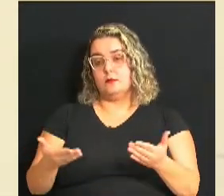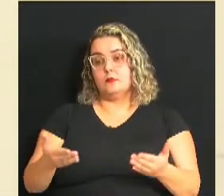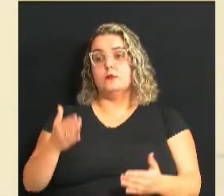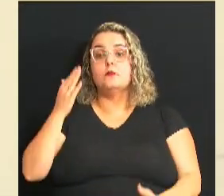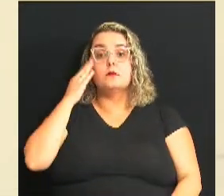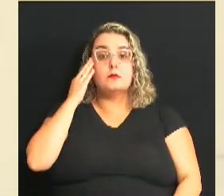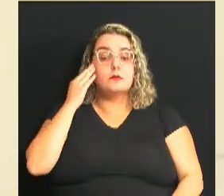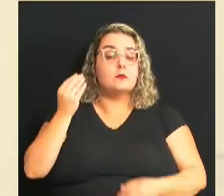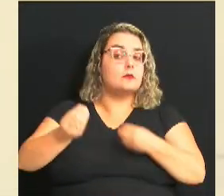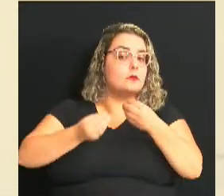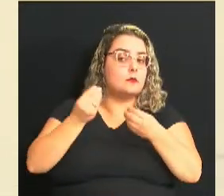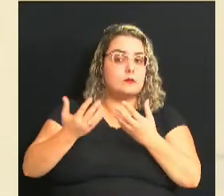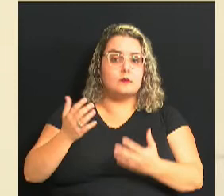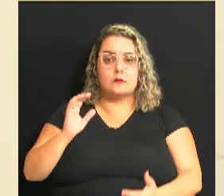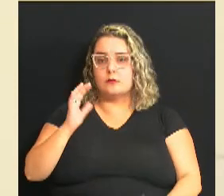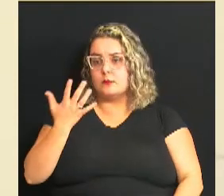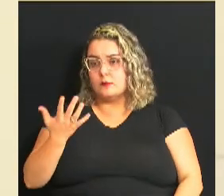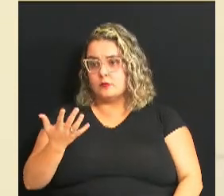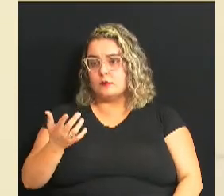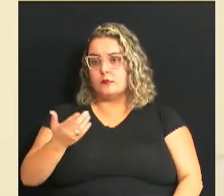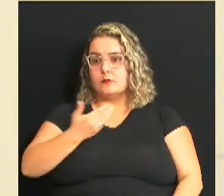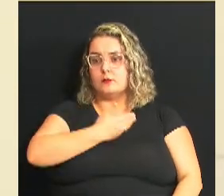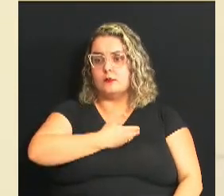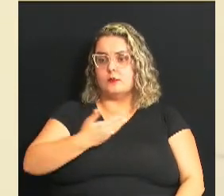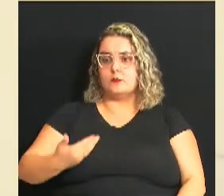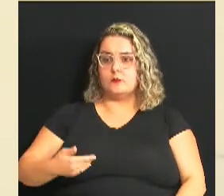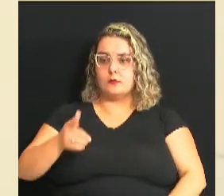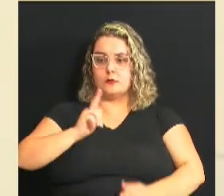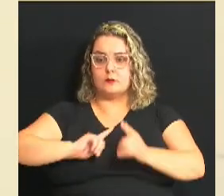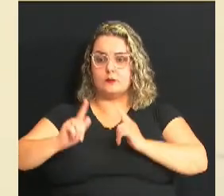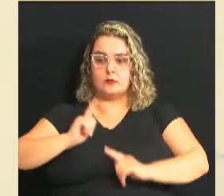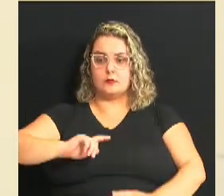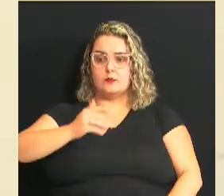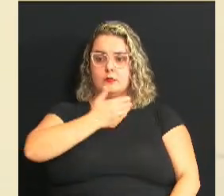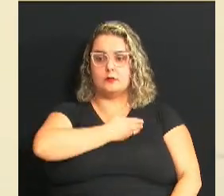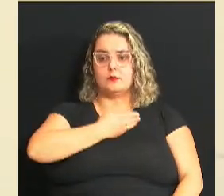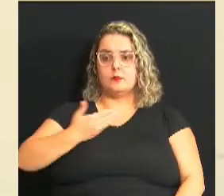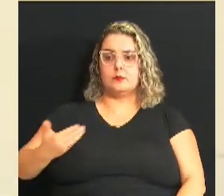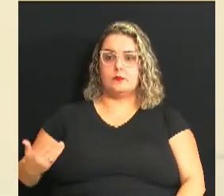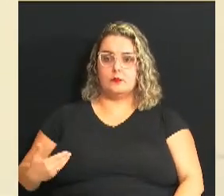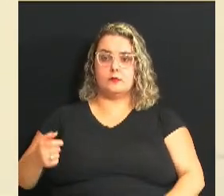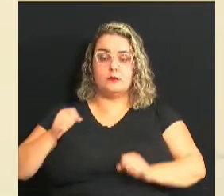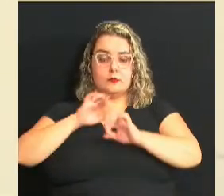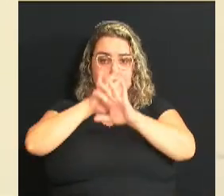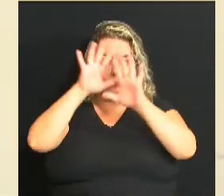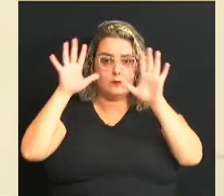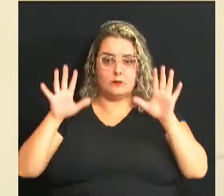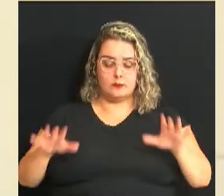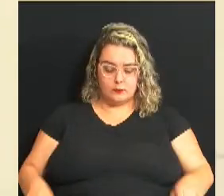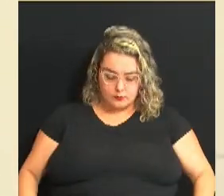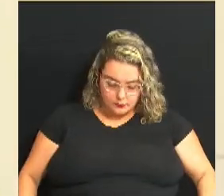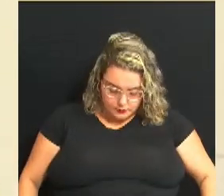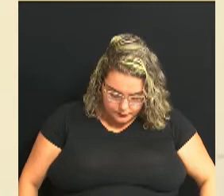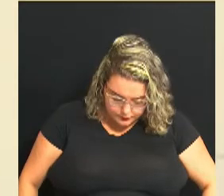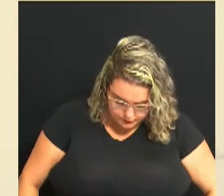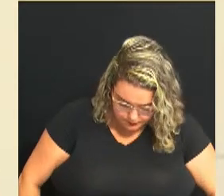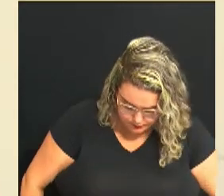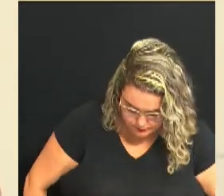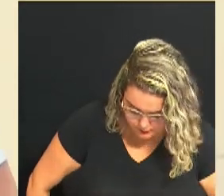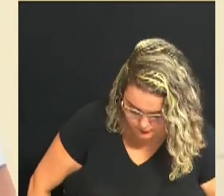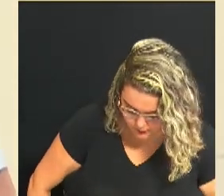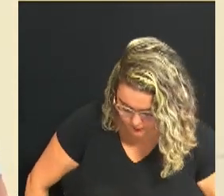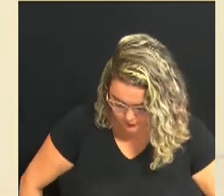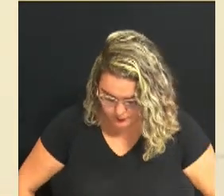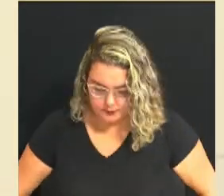como é que vai ser a governança, a gestão pública ali, né? A transparência. Se há outras questões também,